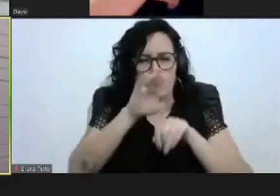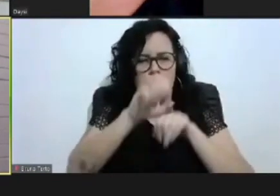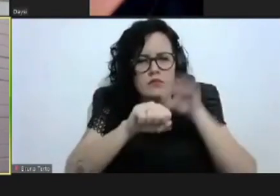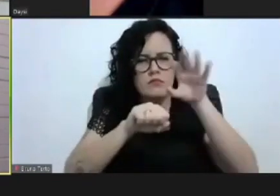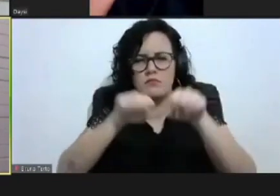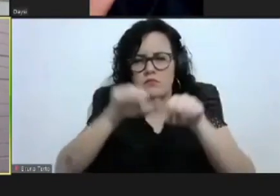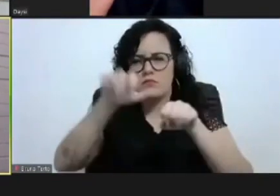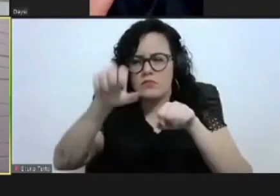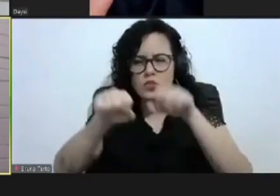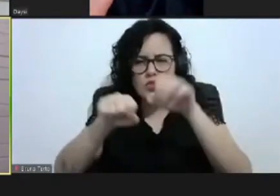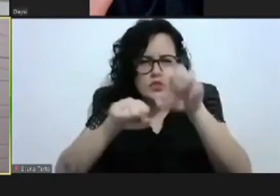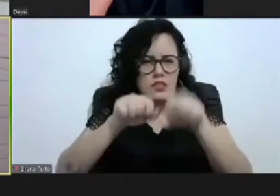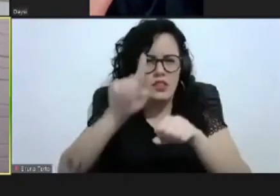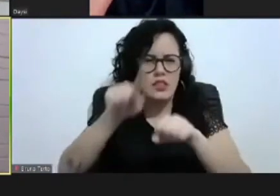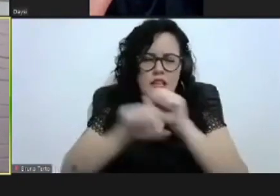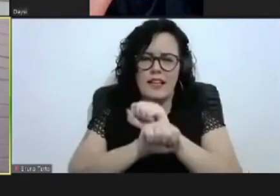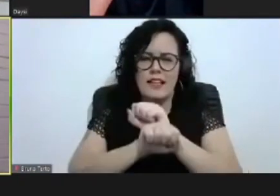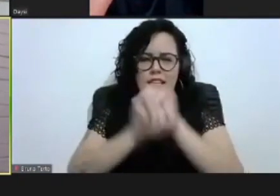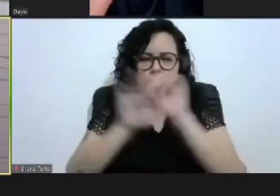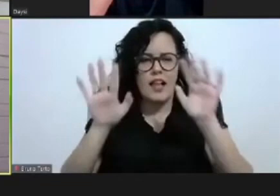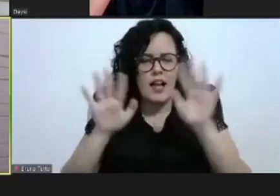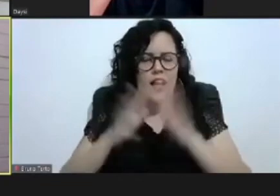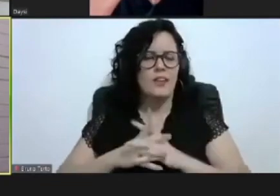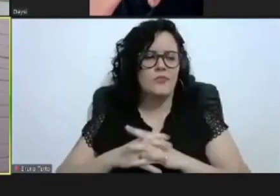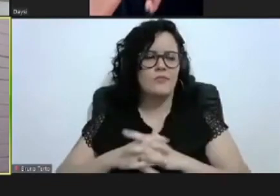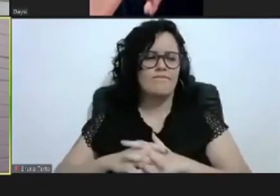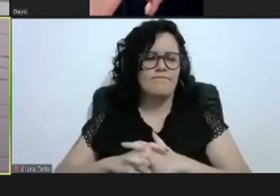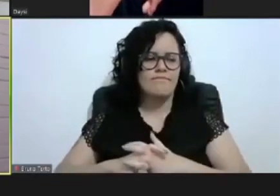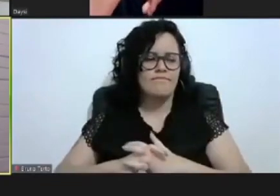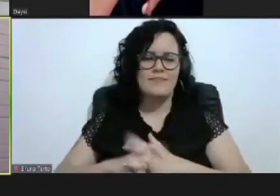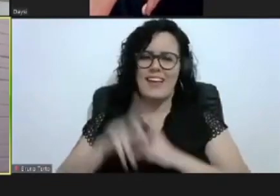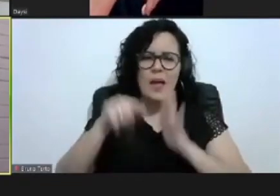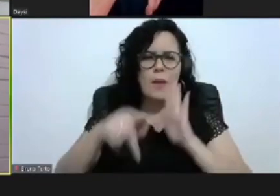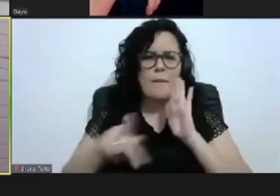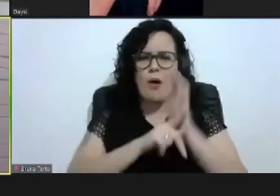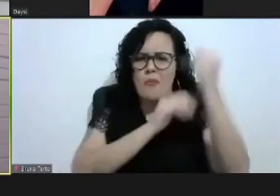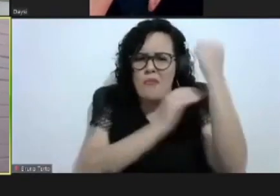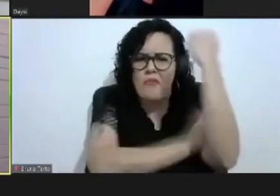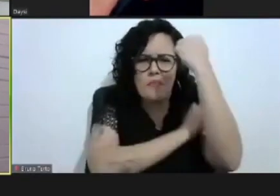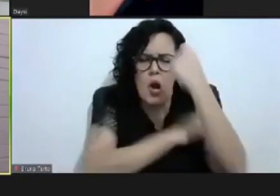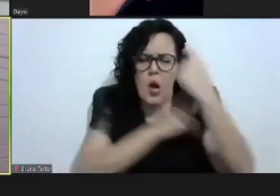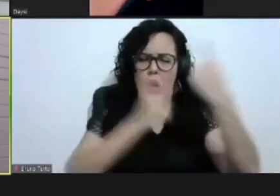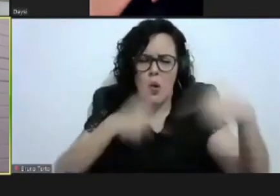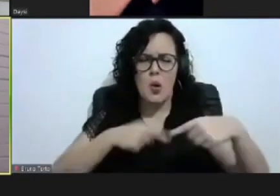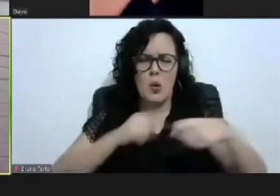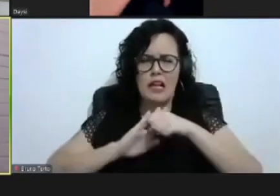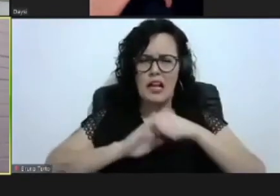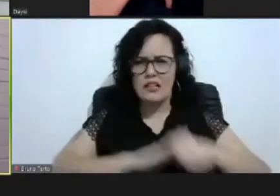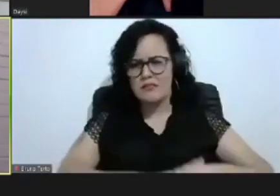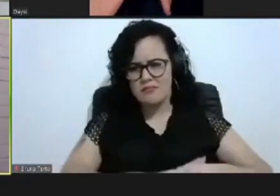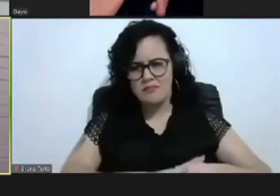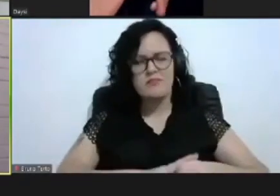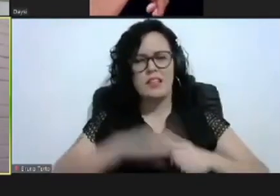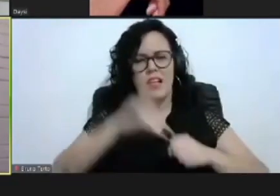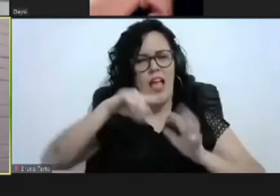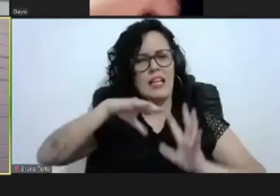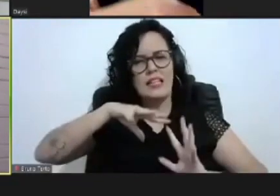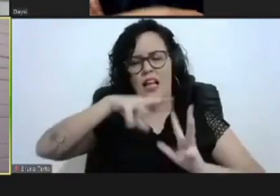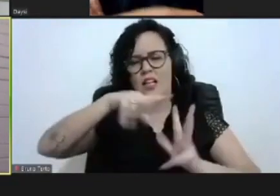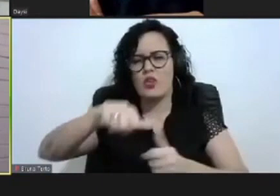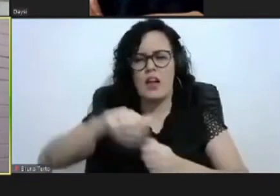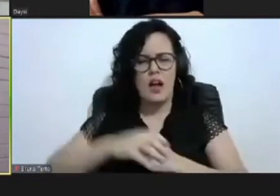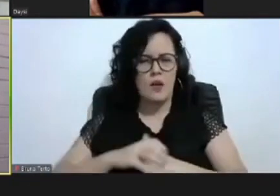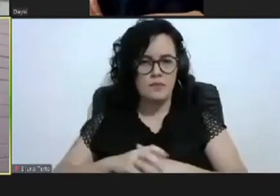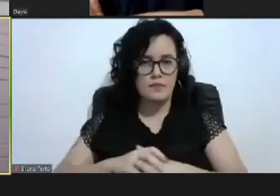linha muito claramente feminista, antirracista, anticapitalista, internacionalista. Então, esse